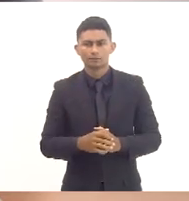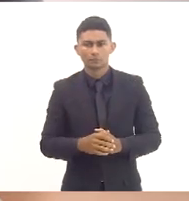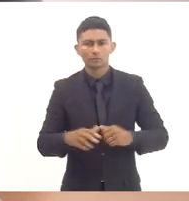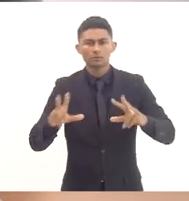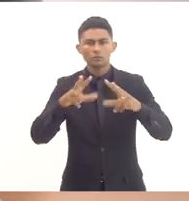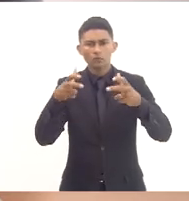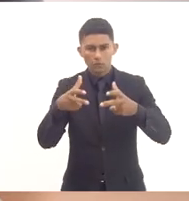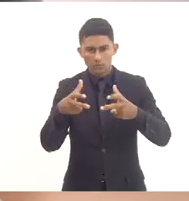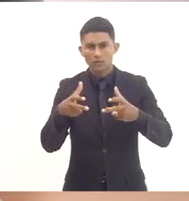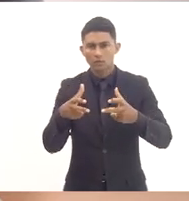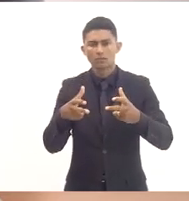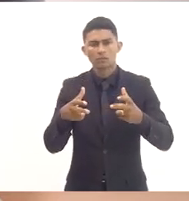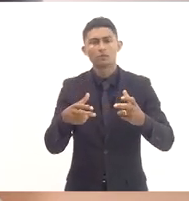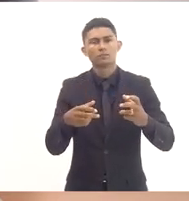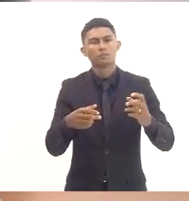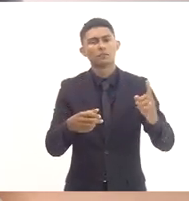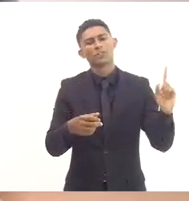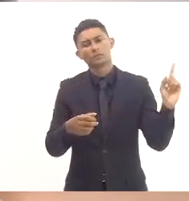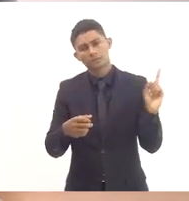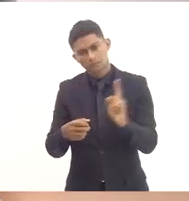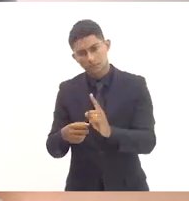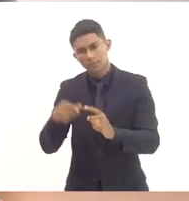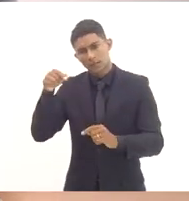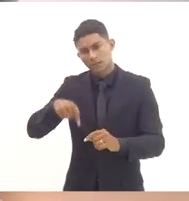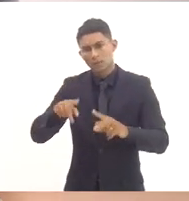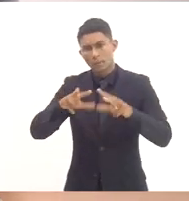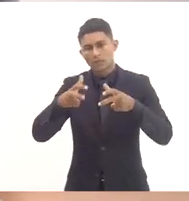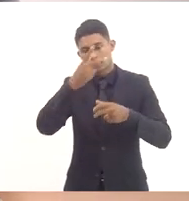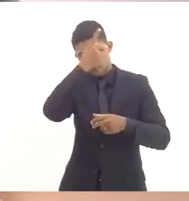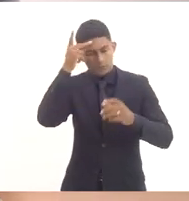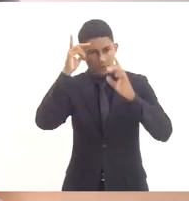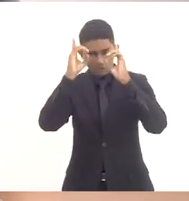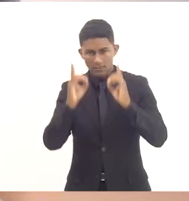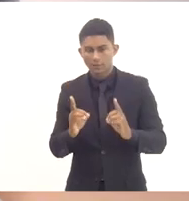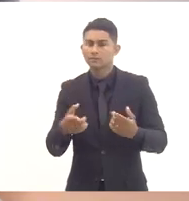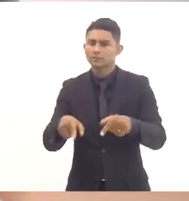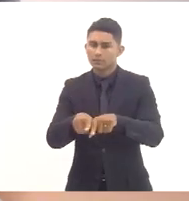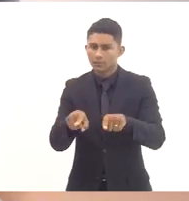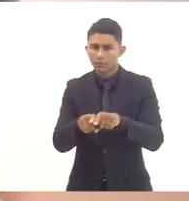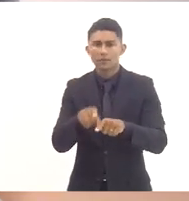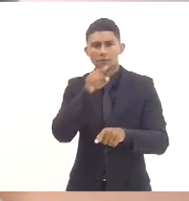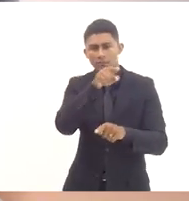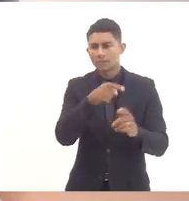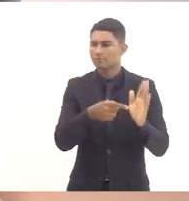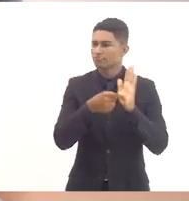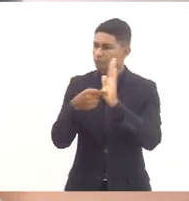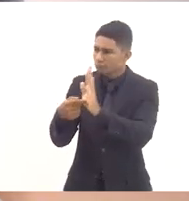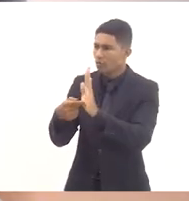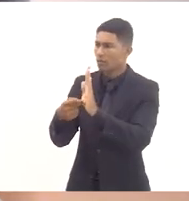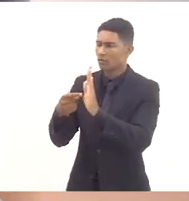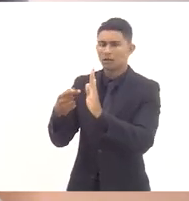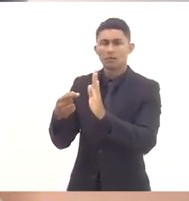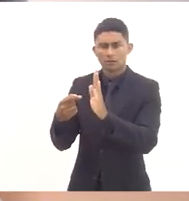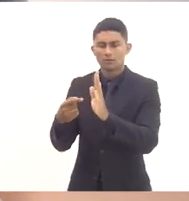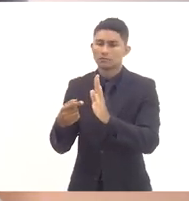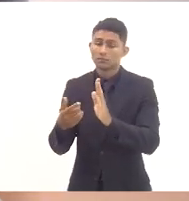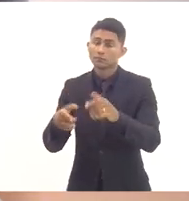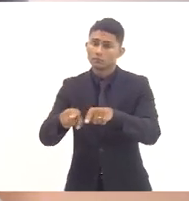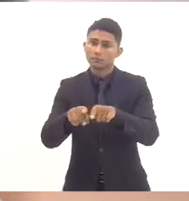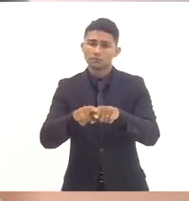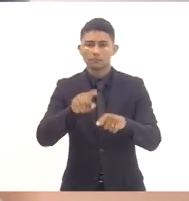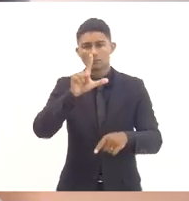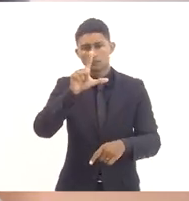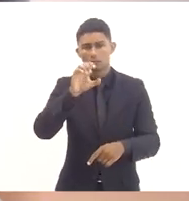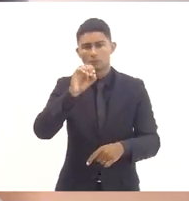Comissão da pessoa com deficiência no estado e também levar essas suas questões mas em relação à lua hoje